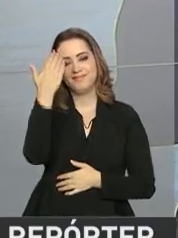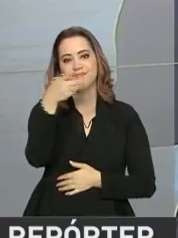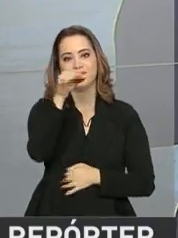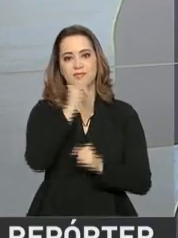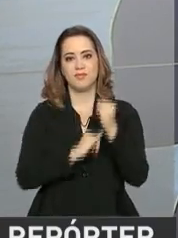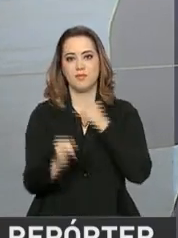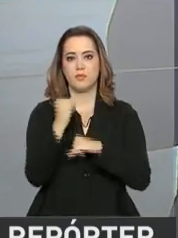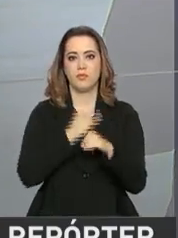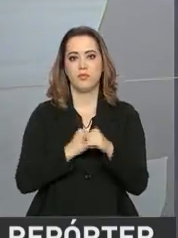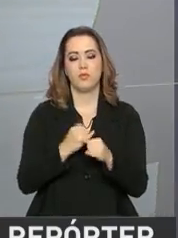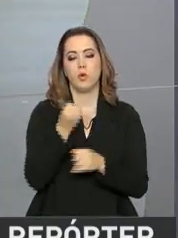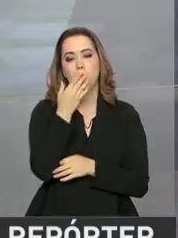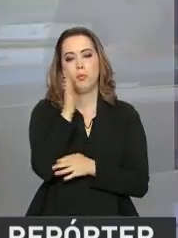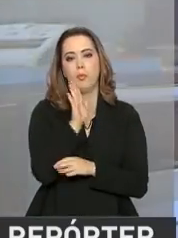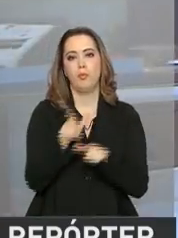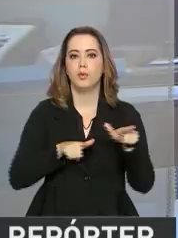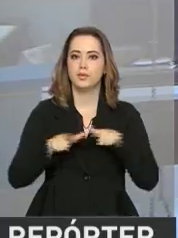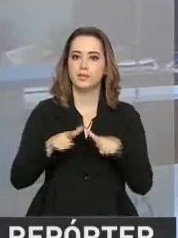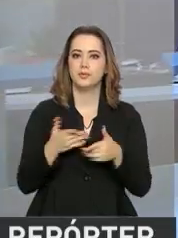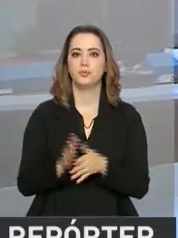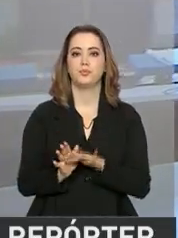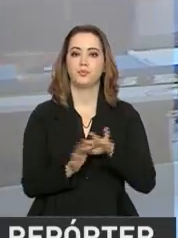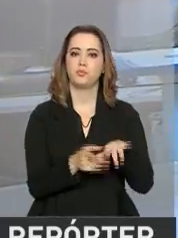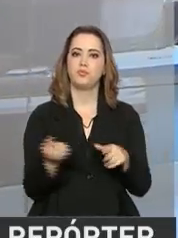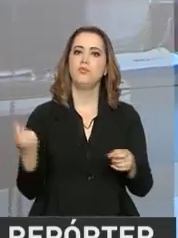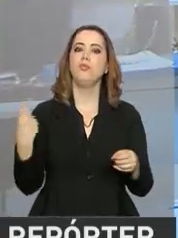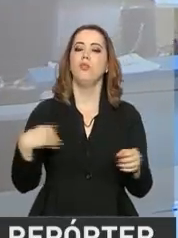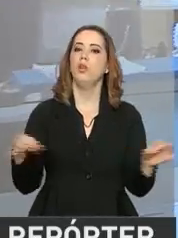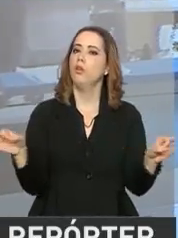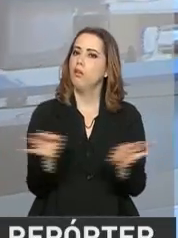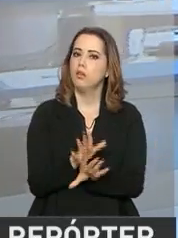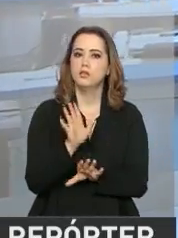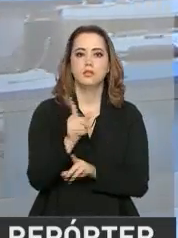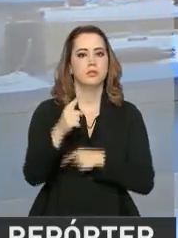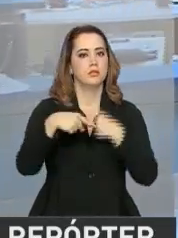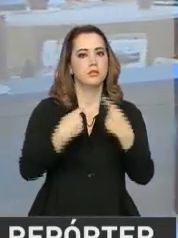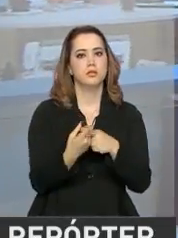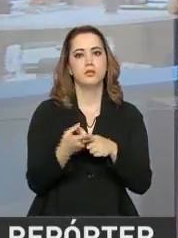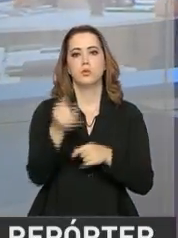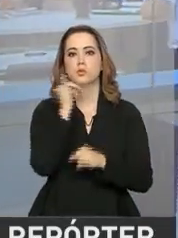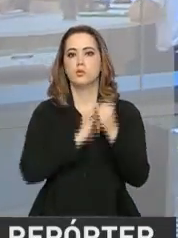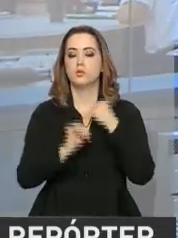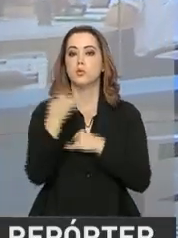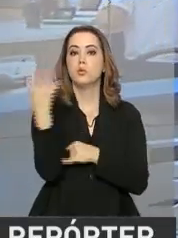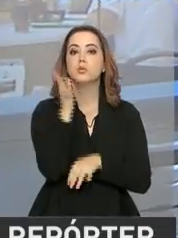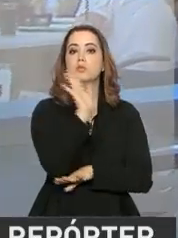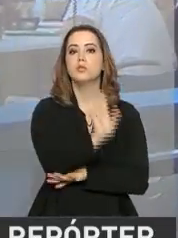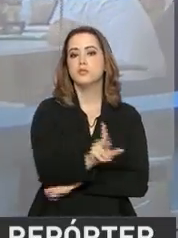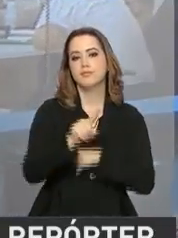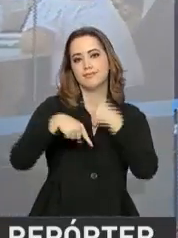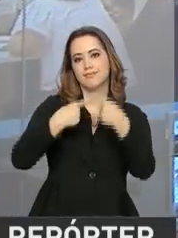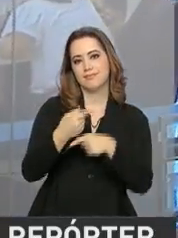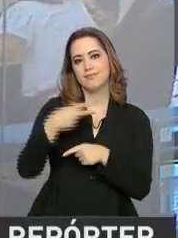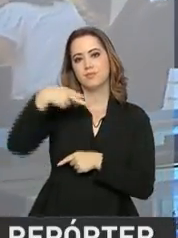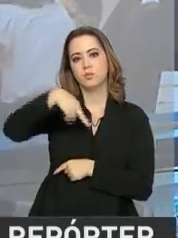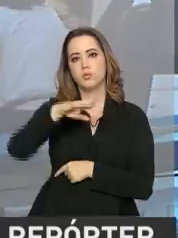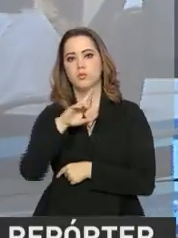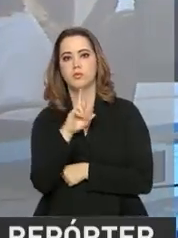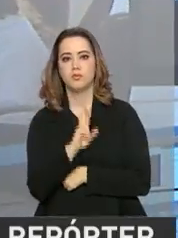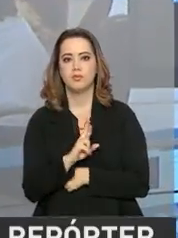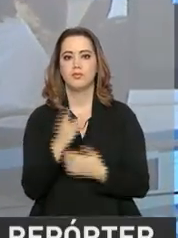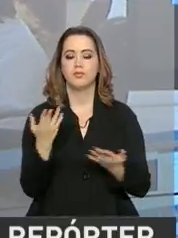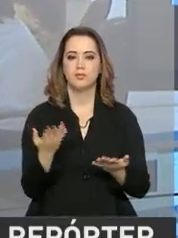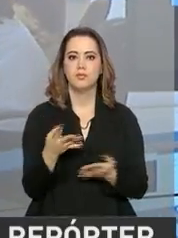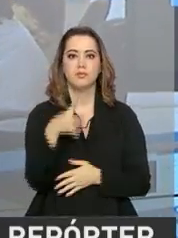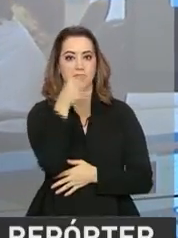informações bom trabalho e nós ficamos por aqui voltamos a qualquer momento com outras informações ou às 4 da tarde na próxima edição